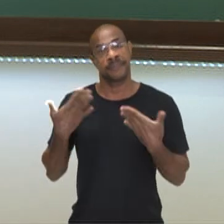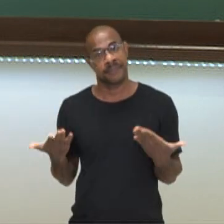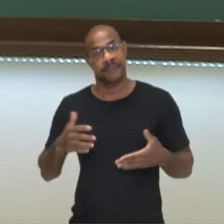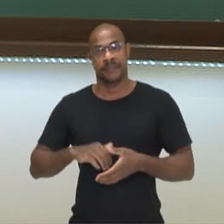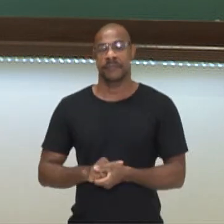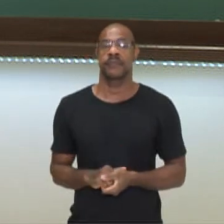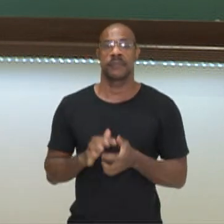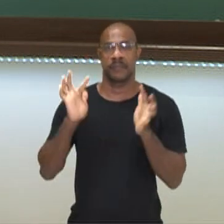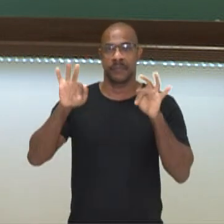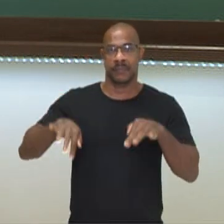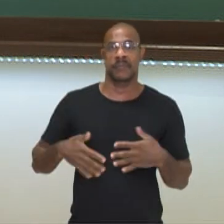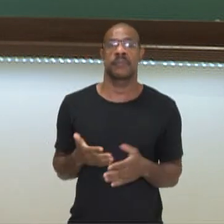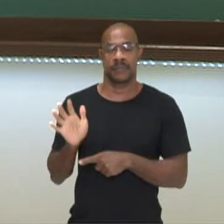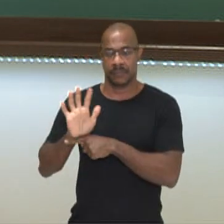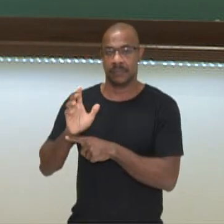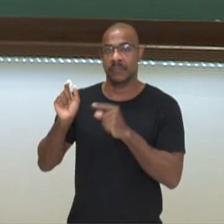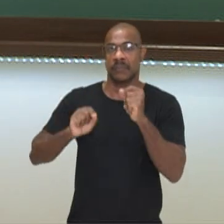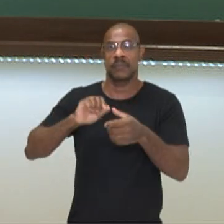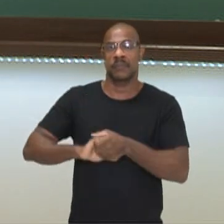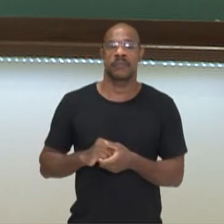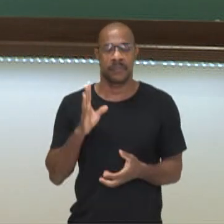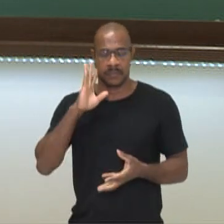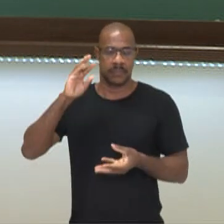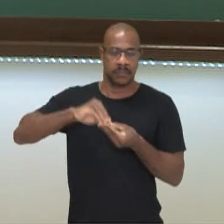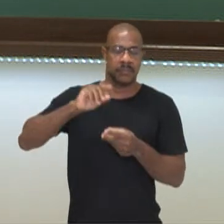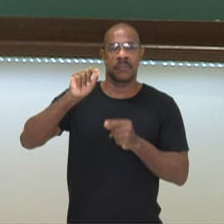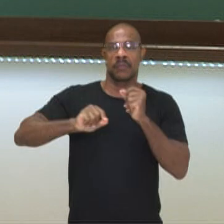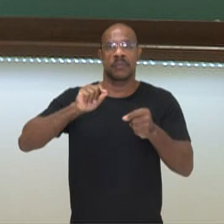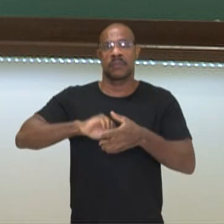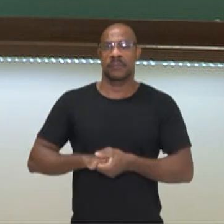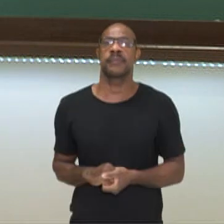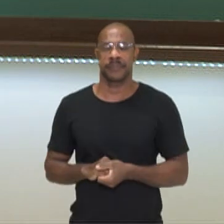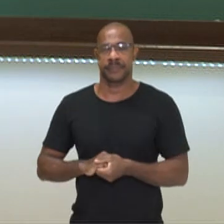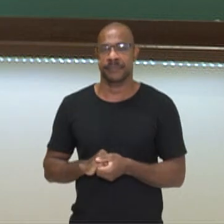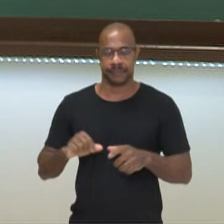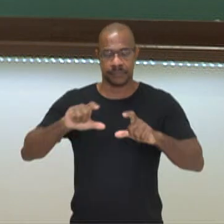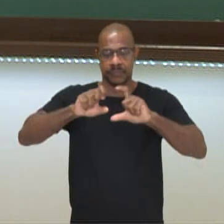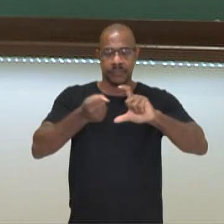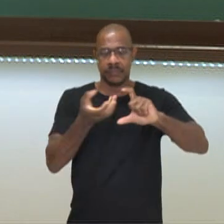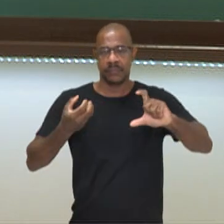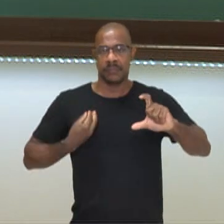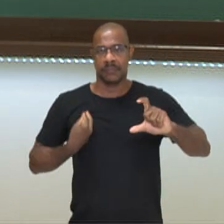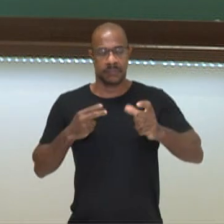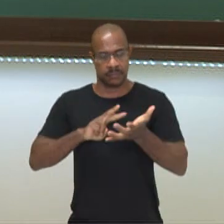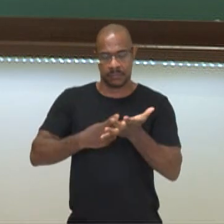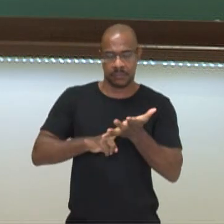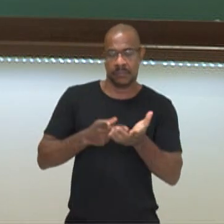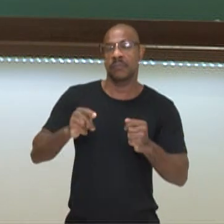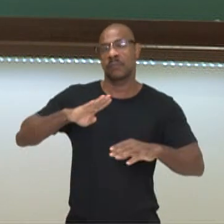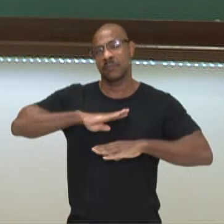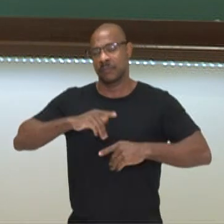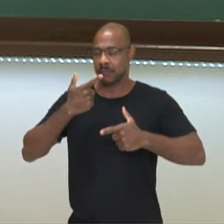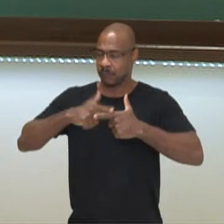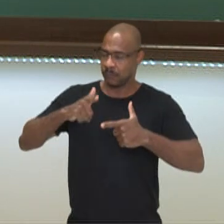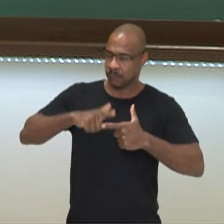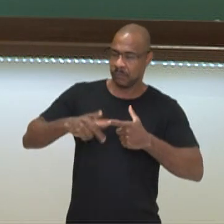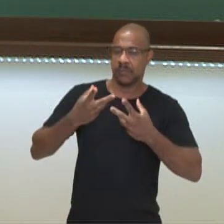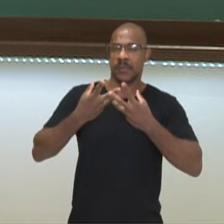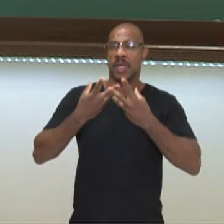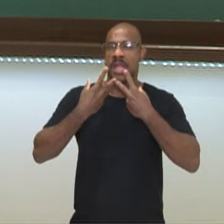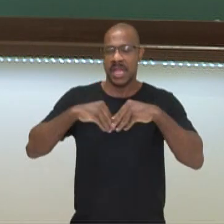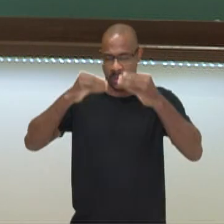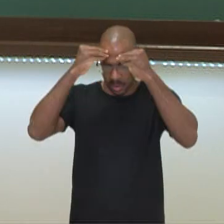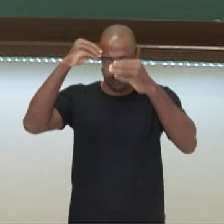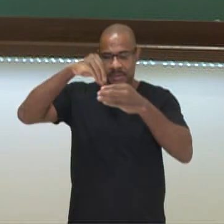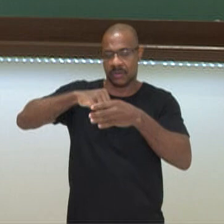a gente finaliza o nosso vídeo retomando que expressão numérica é a tradução de uma situação problema em linguagem